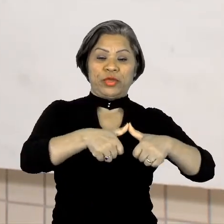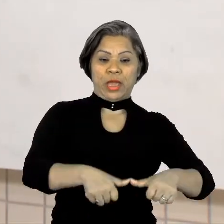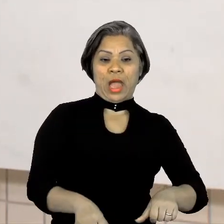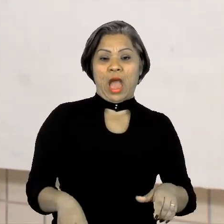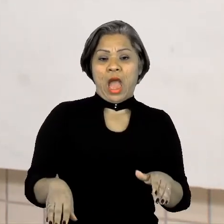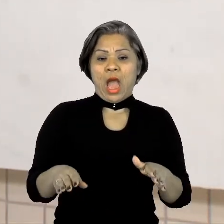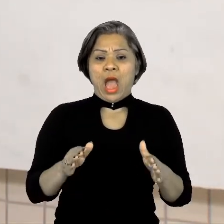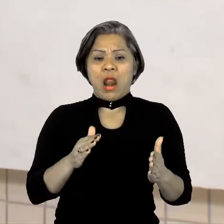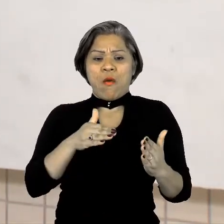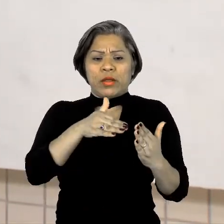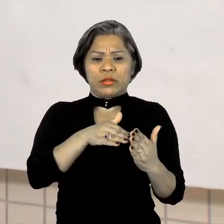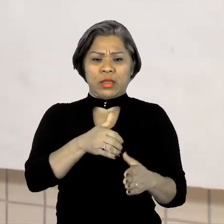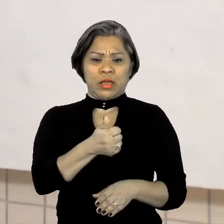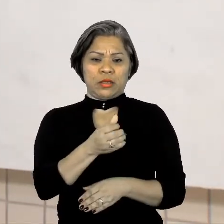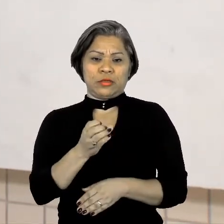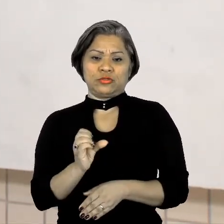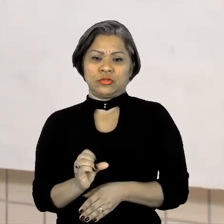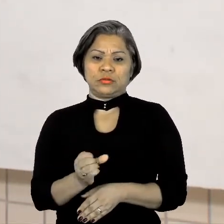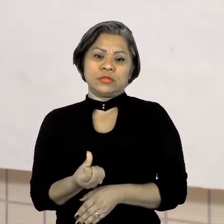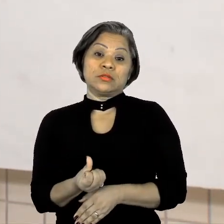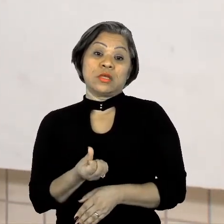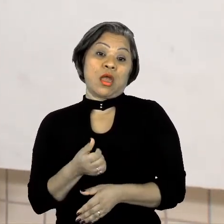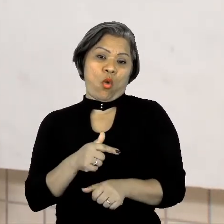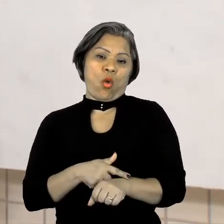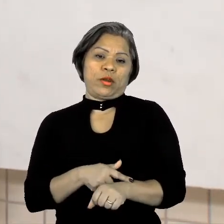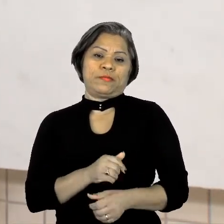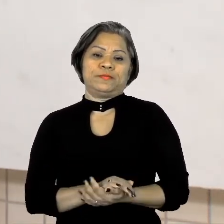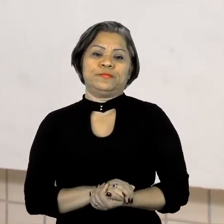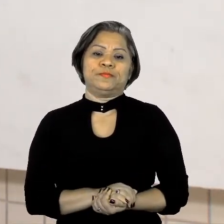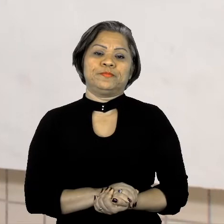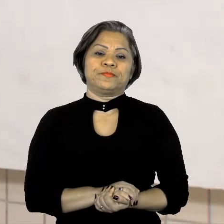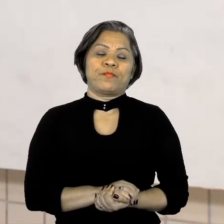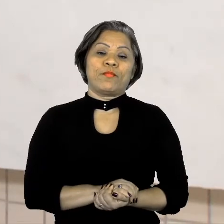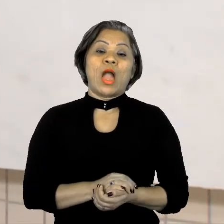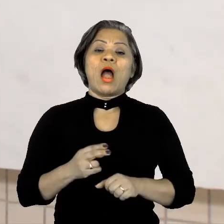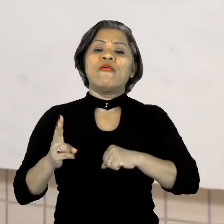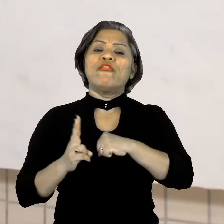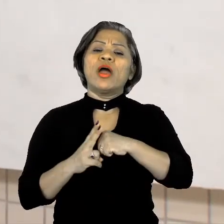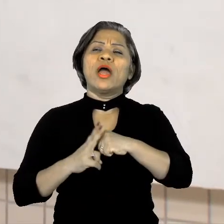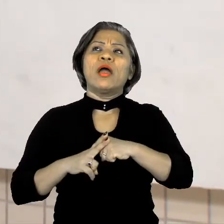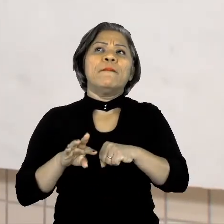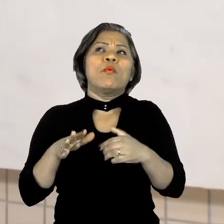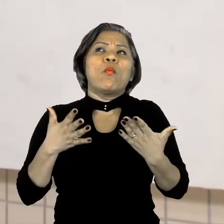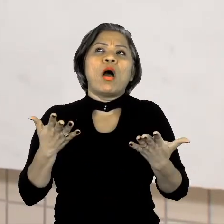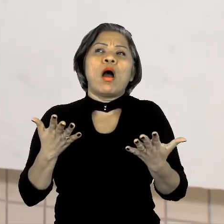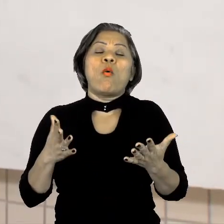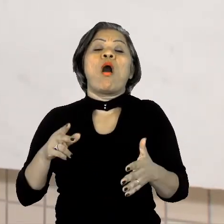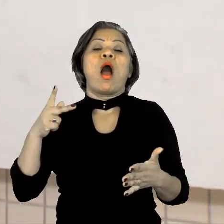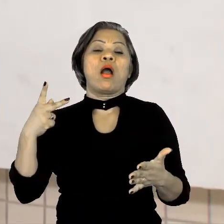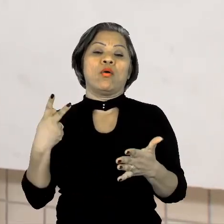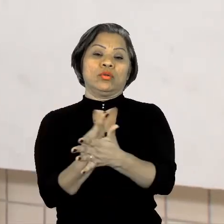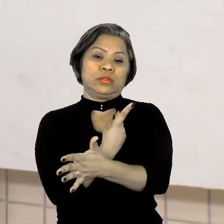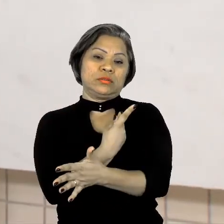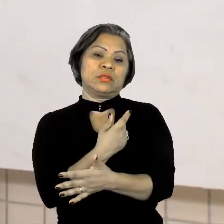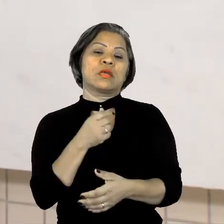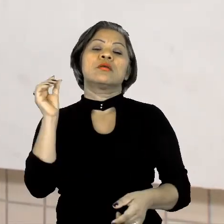verbos aqui. Aconteceu, primeiro verbo, temos mais o que? Fizeram,